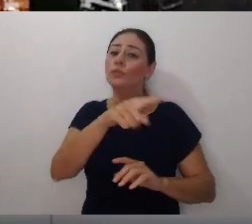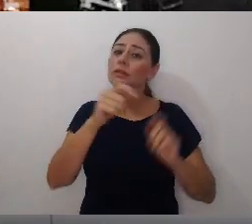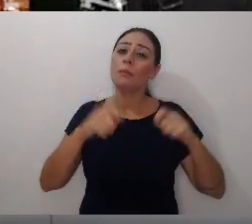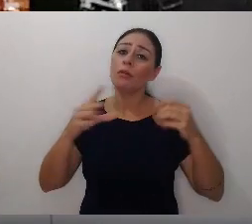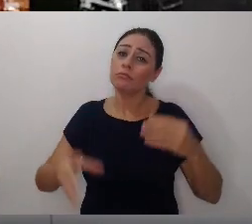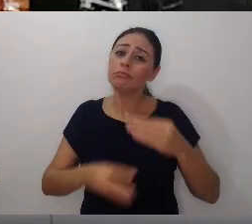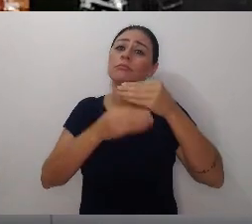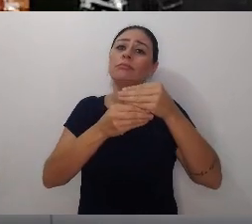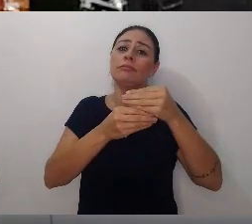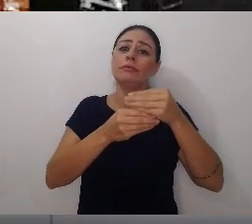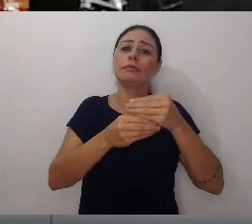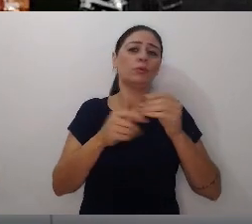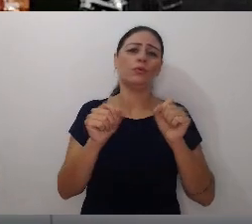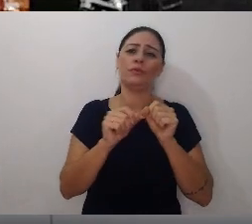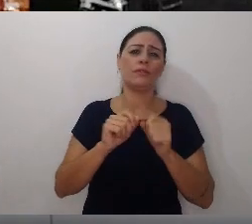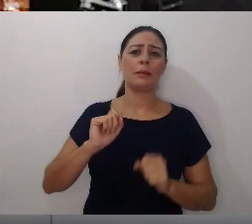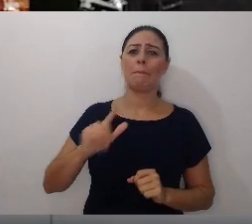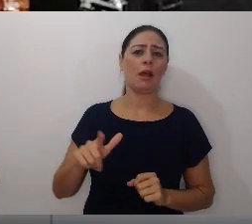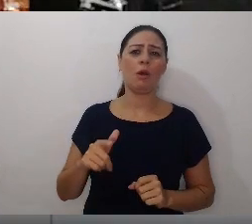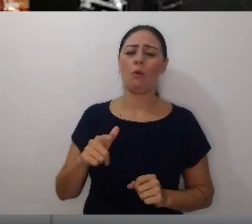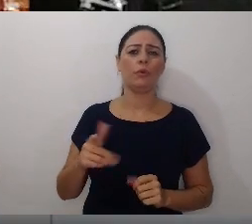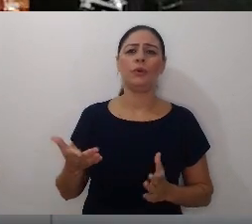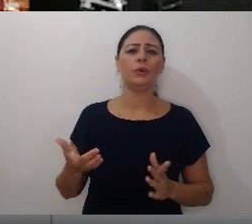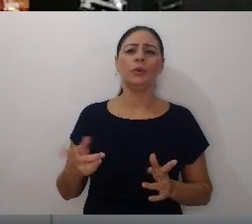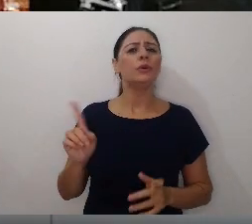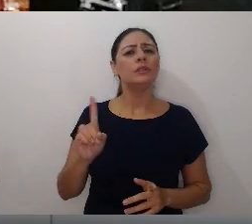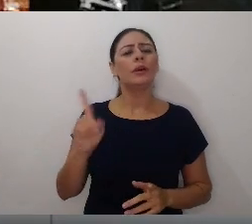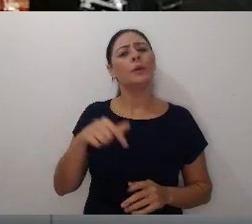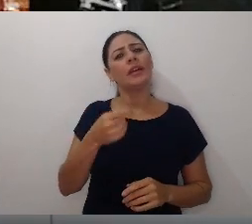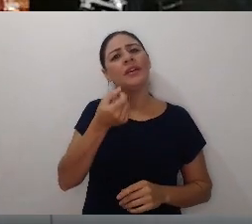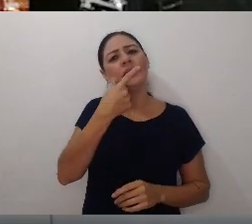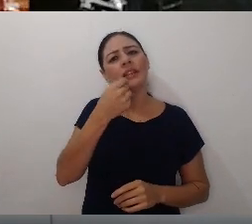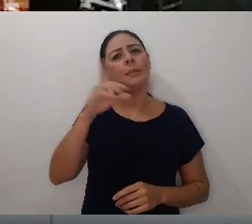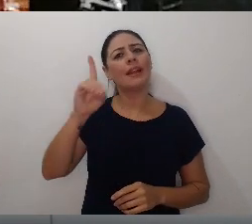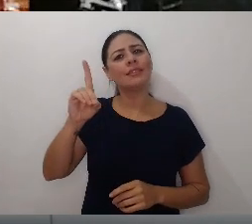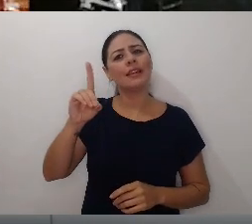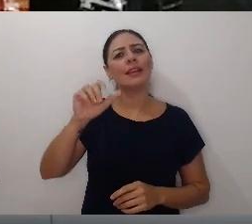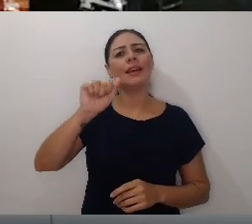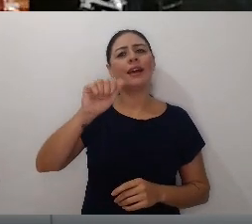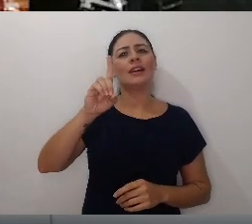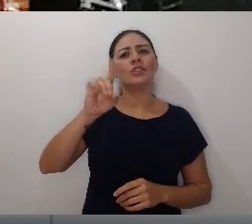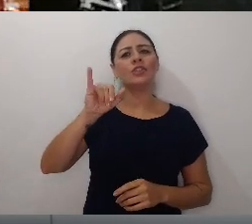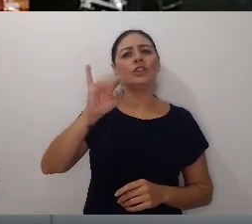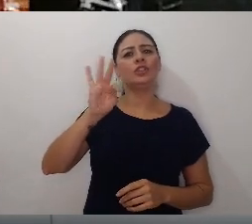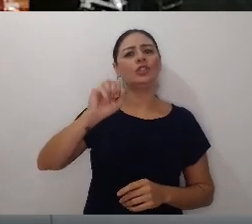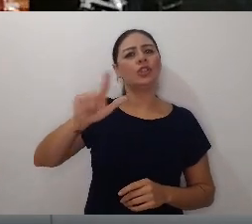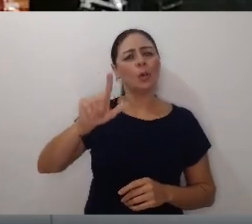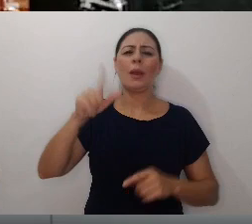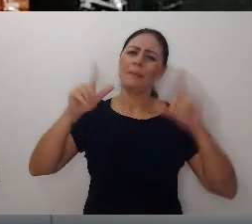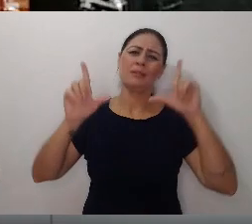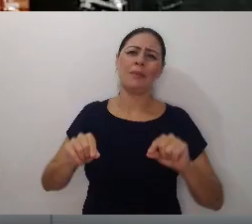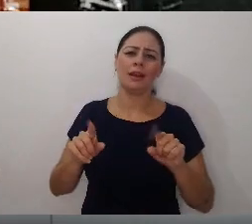Daí teria que ter, para comprimidos de 10 mil unidades, teria que ter o exame. Mas você já pode fazer uma complementação, não vai fazer